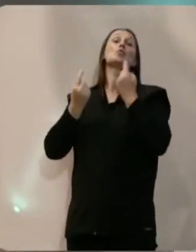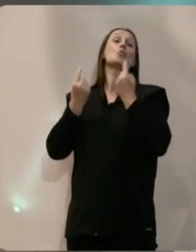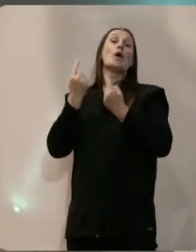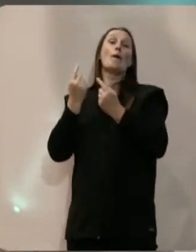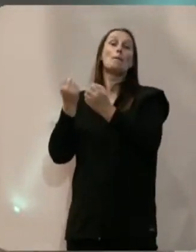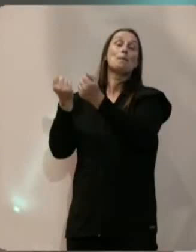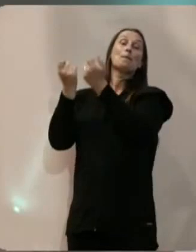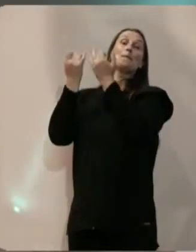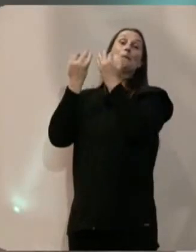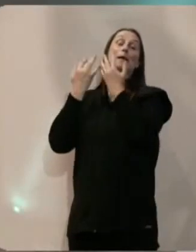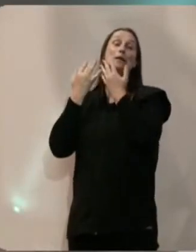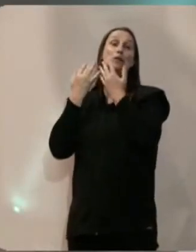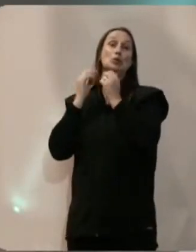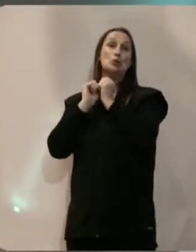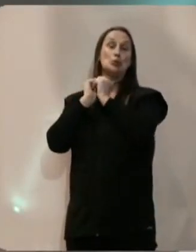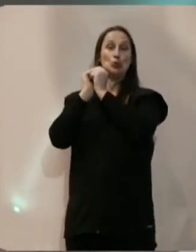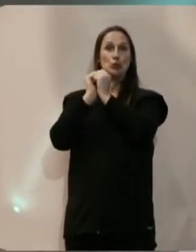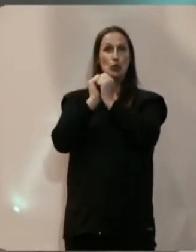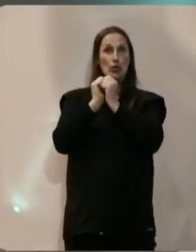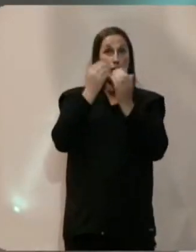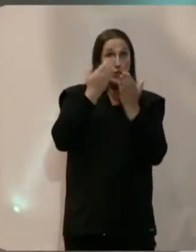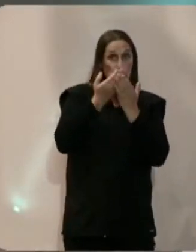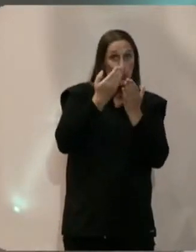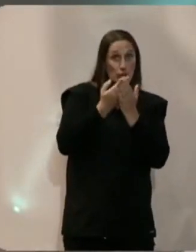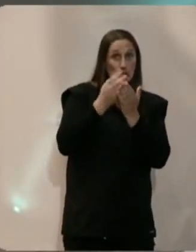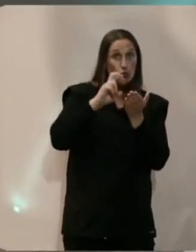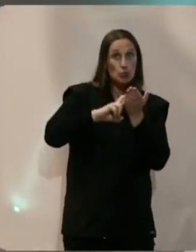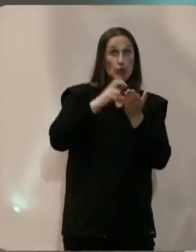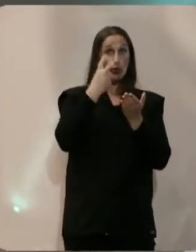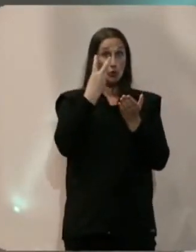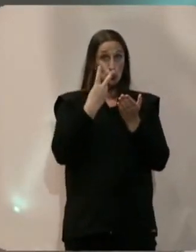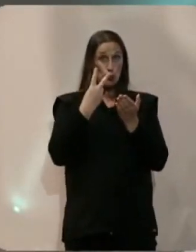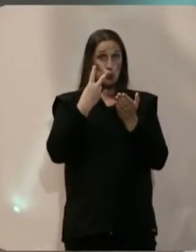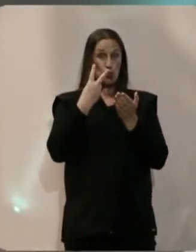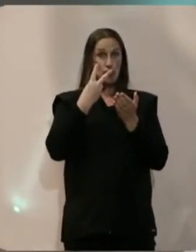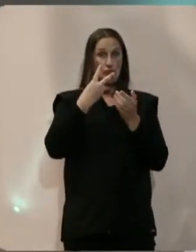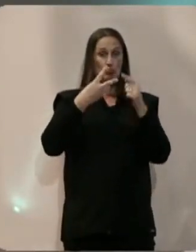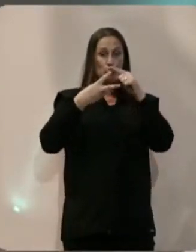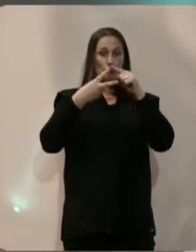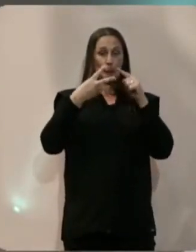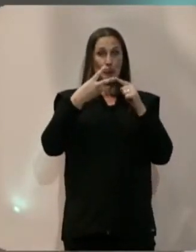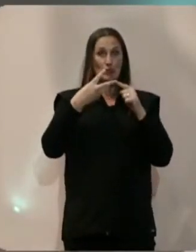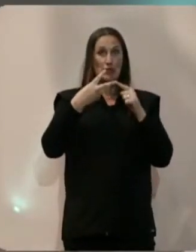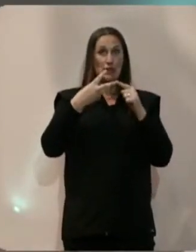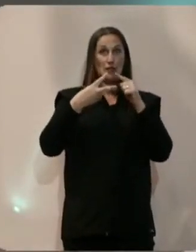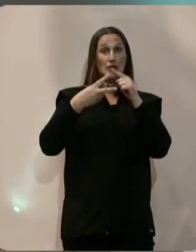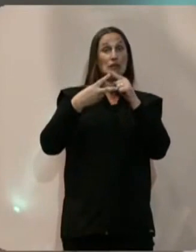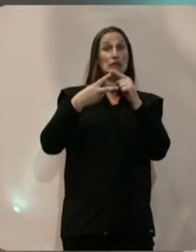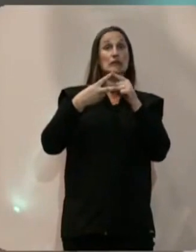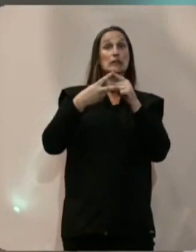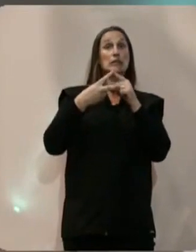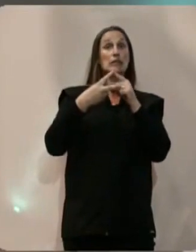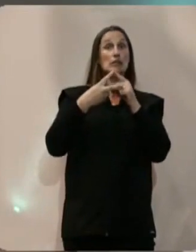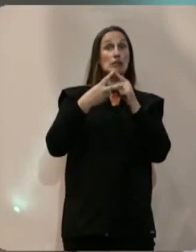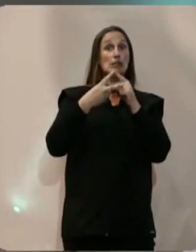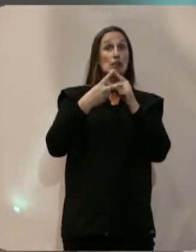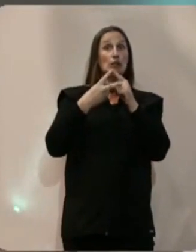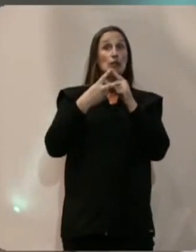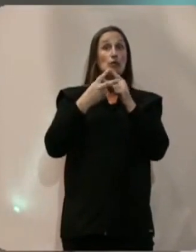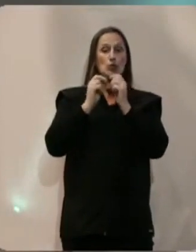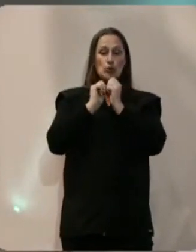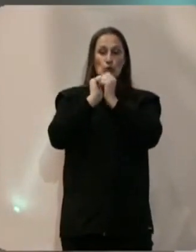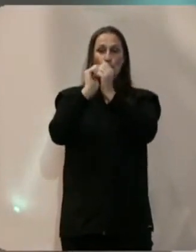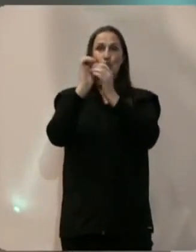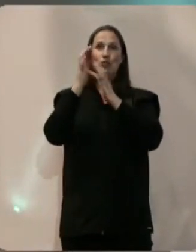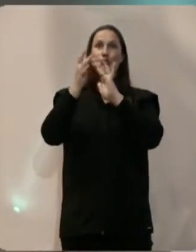de permanecer? Nós estudamos duas coisas pela manhã, porque quando a gente permanece, a